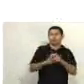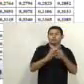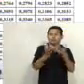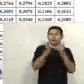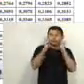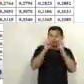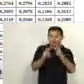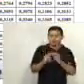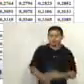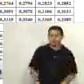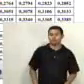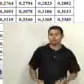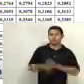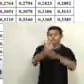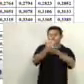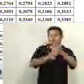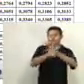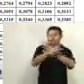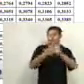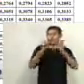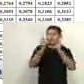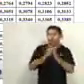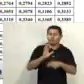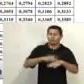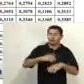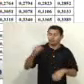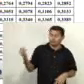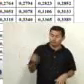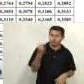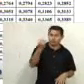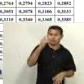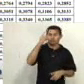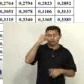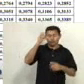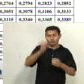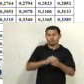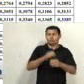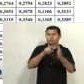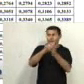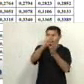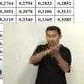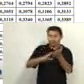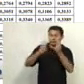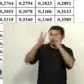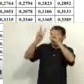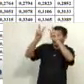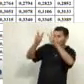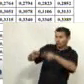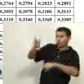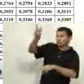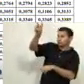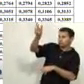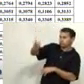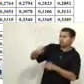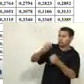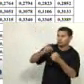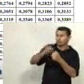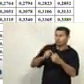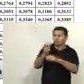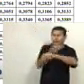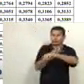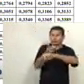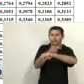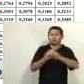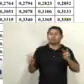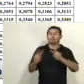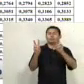vocês acompanhassem essa tabela no anexo, tá? Essa parte é a mais importante do exercício. Olha só, como que eu faço então a busca